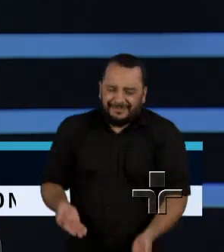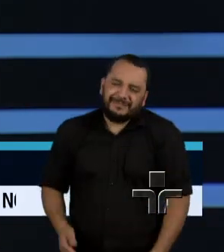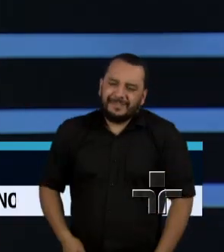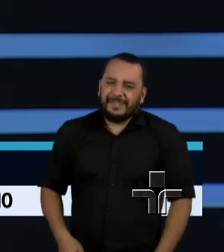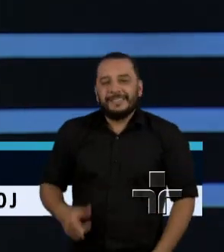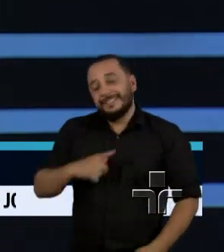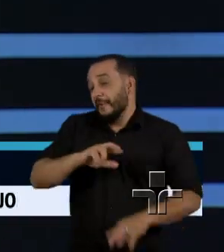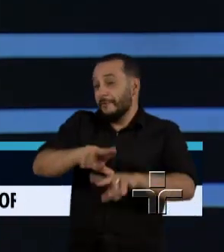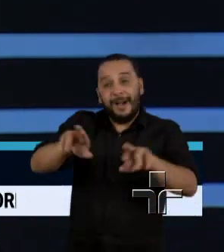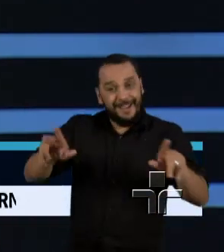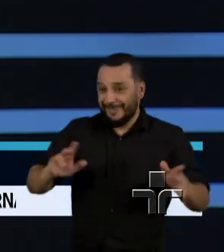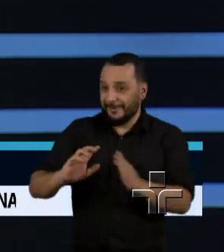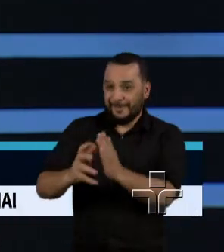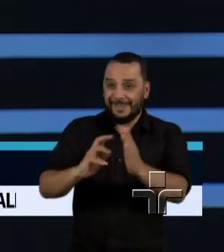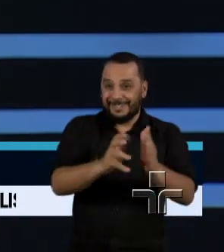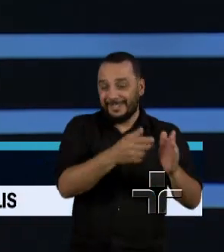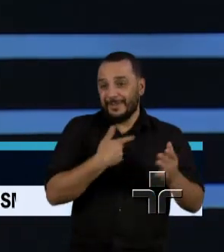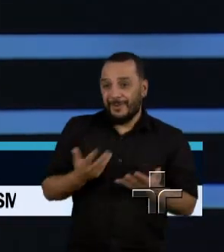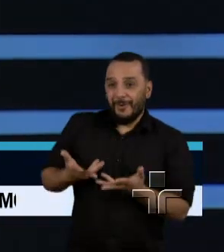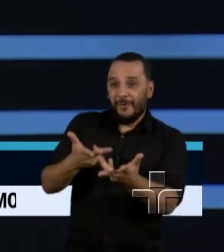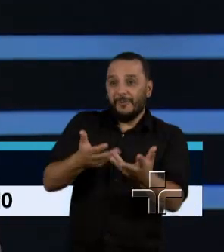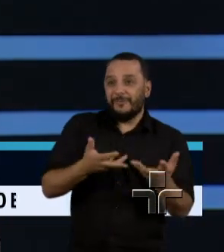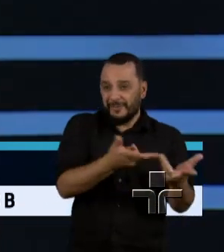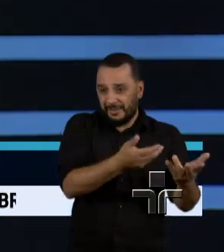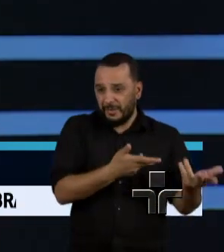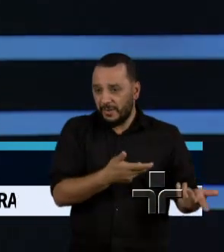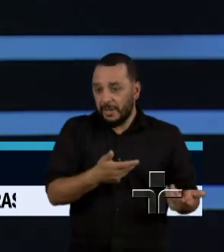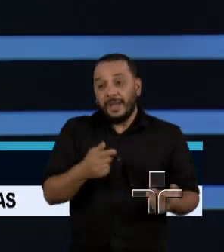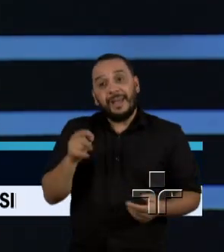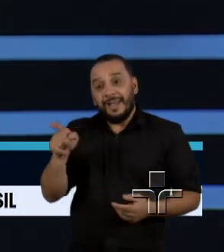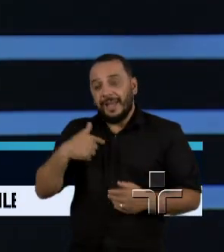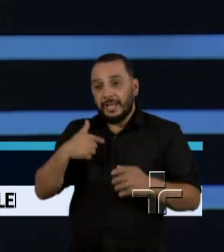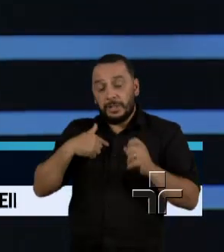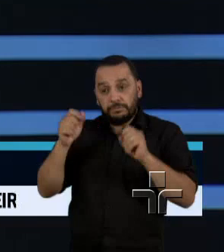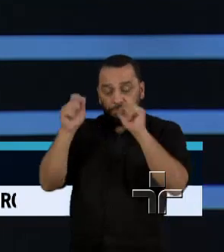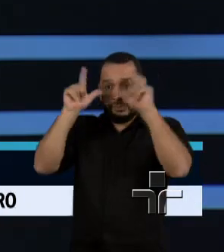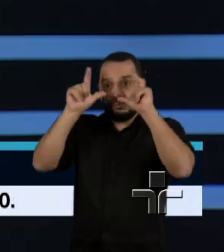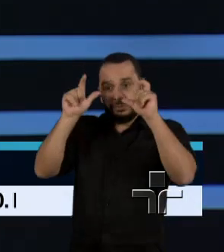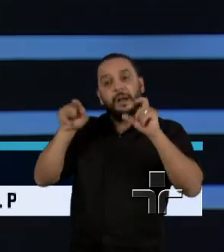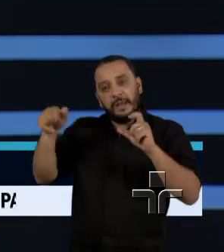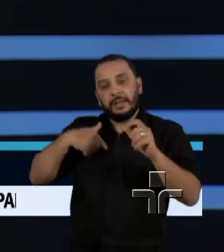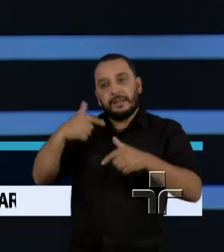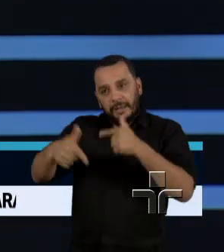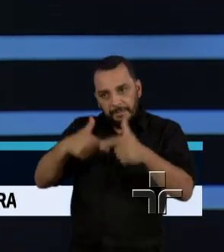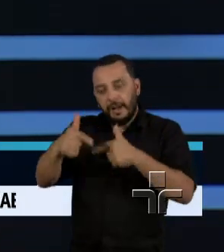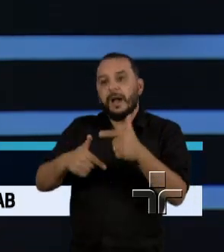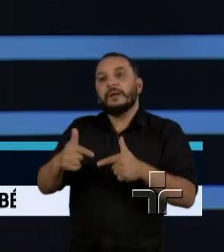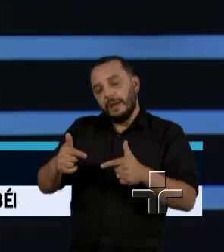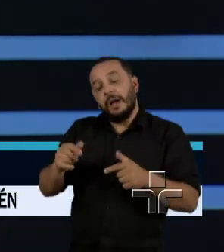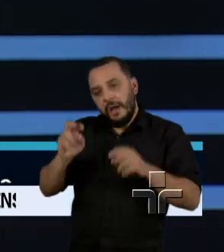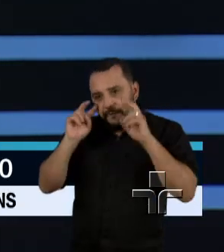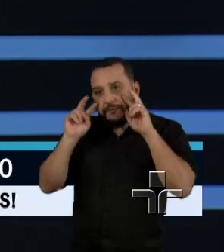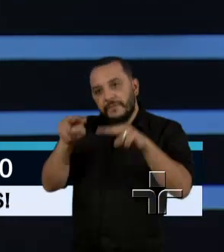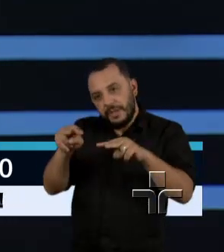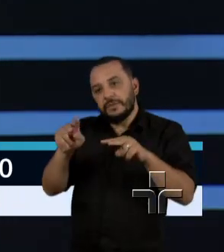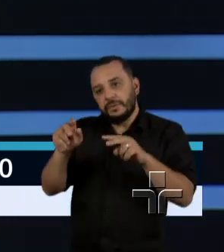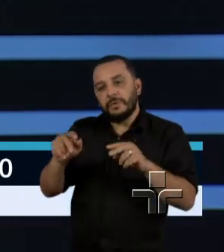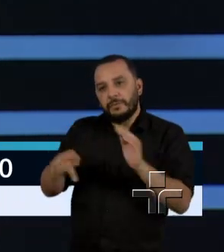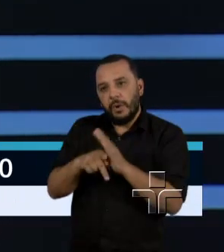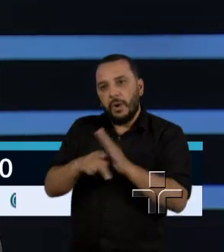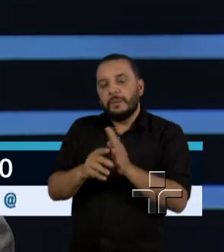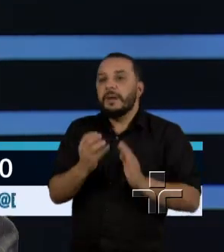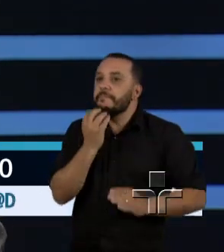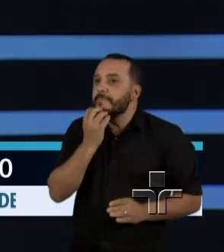que chegaram. E isso de que ele surpreendeu como parlamentar é visto não só pelo presidente da Câmara,